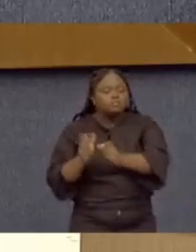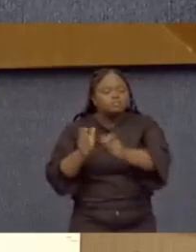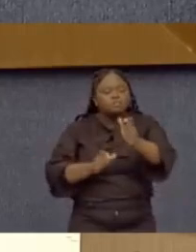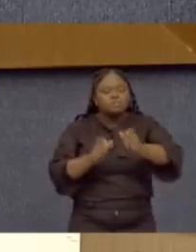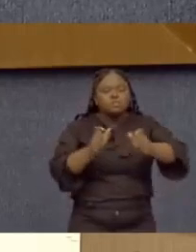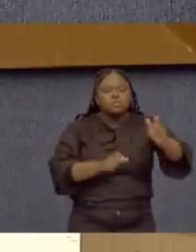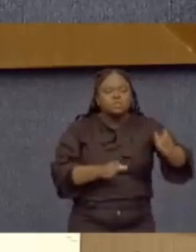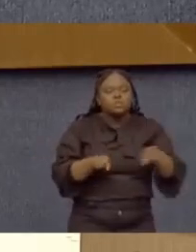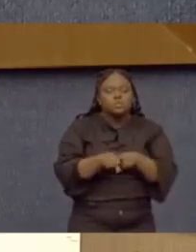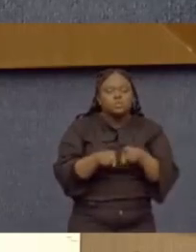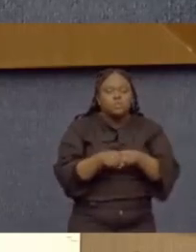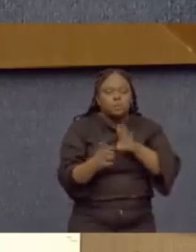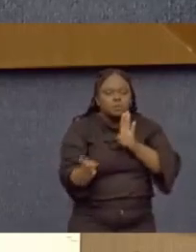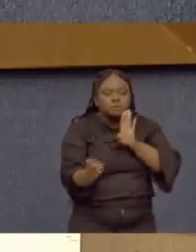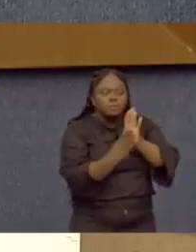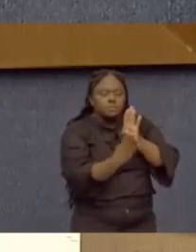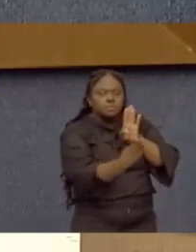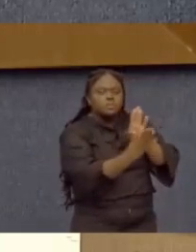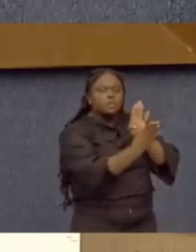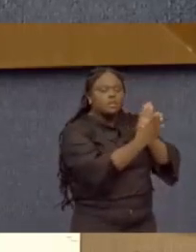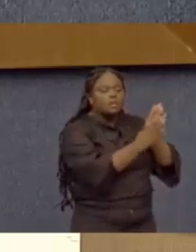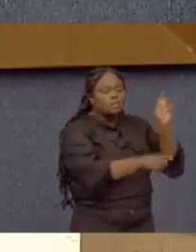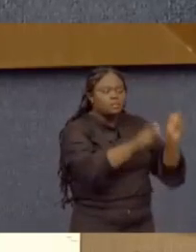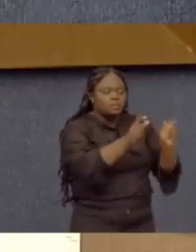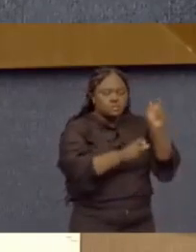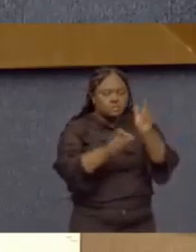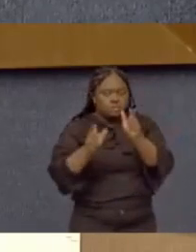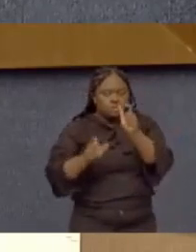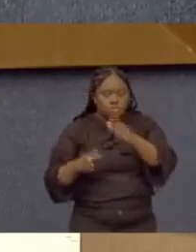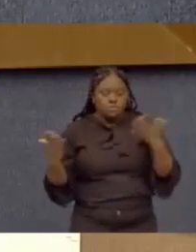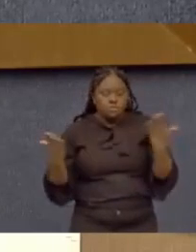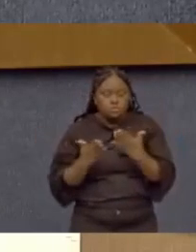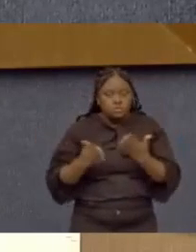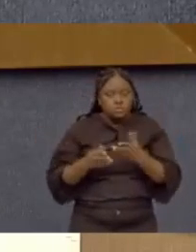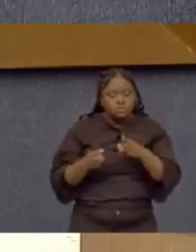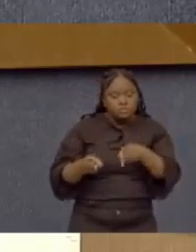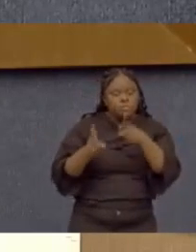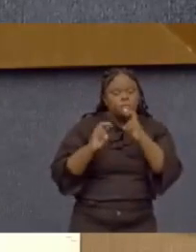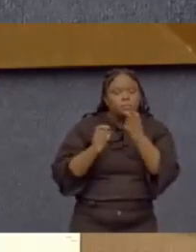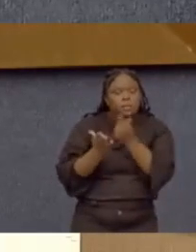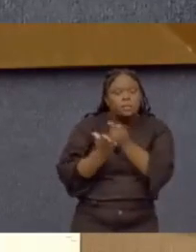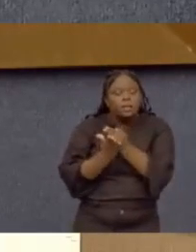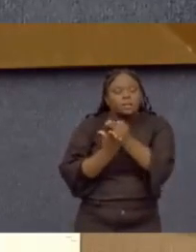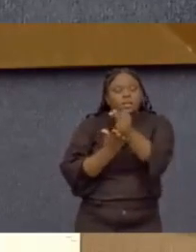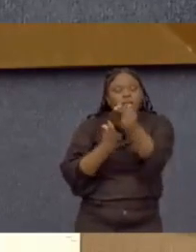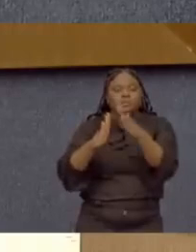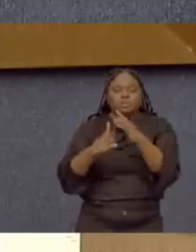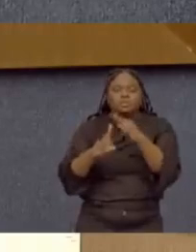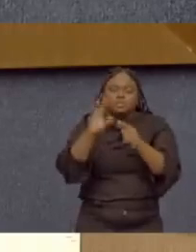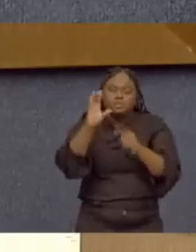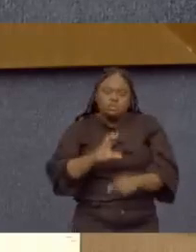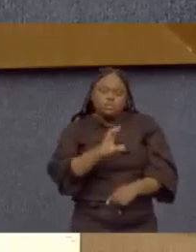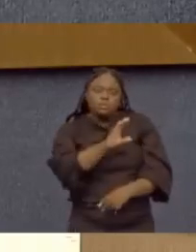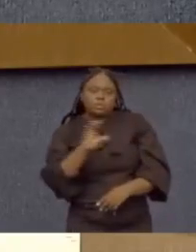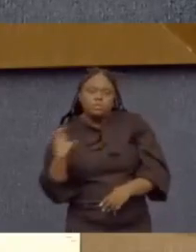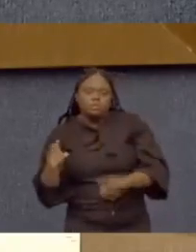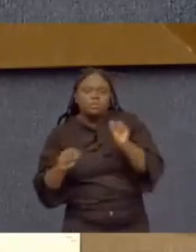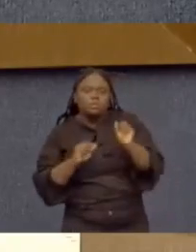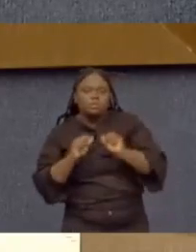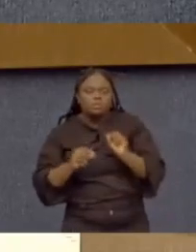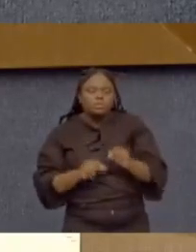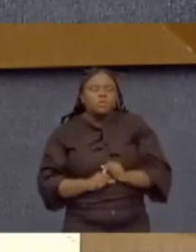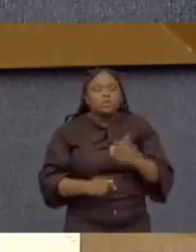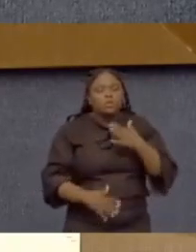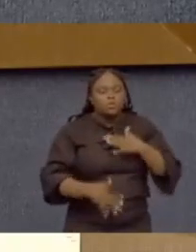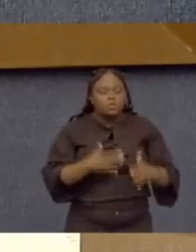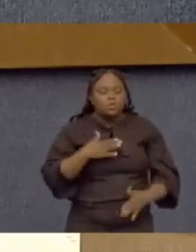outras pessoas que hoje enxergam a nossa Santa Igreja Católica como aquilo que ela é de fato, o corpo místico de